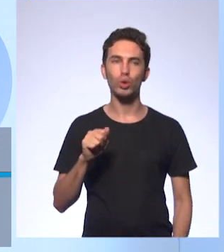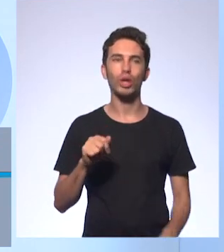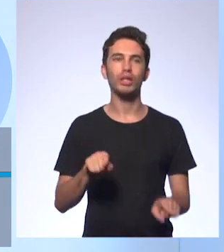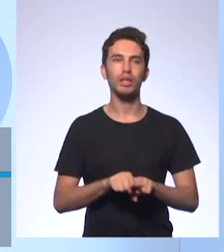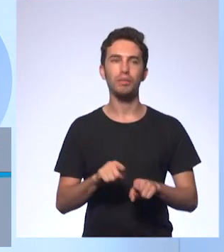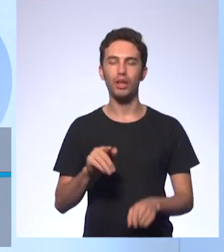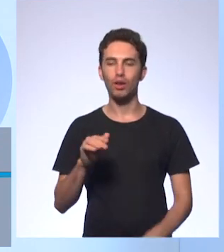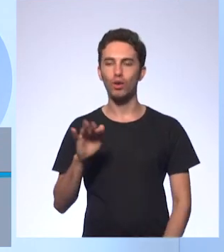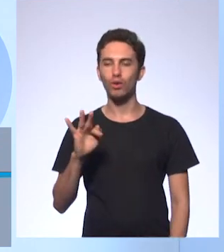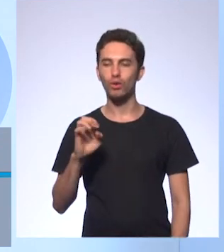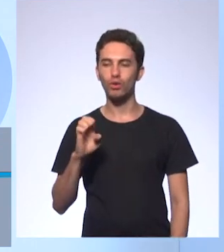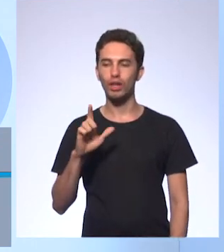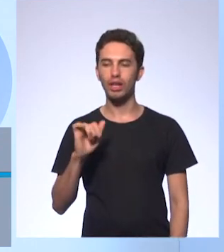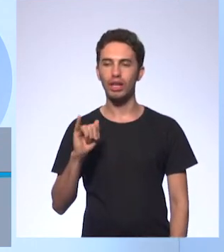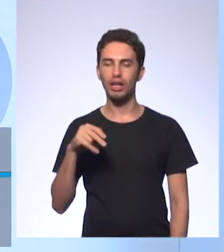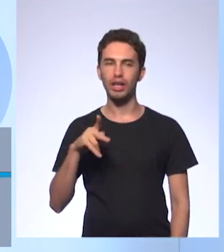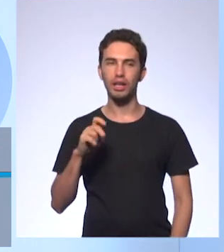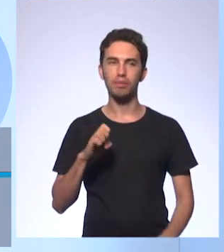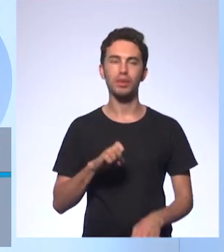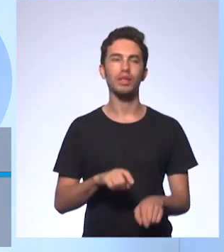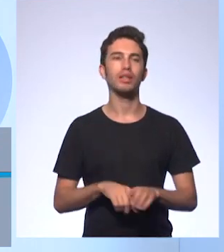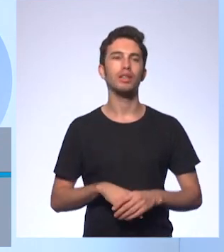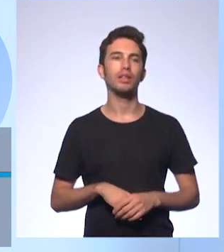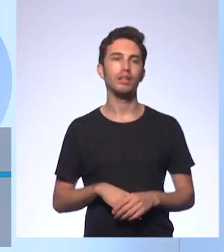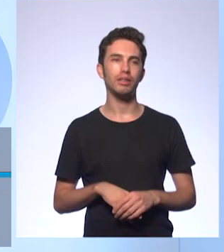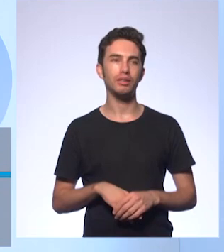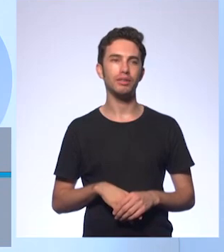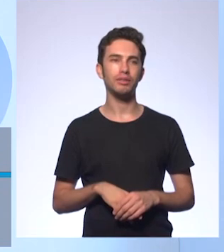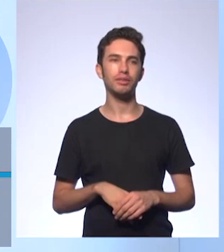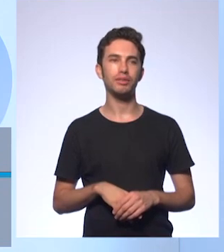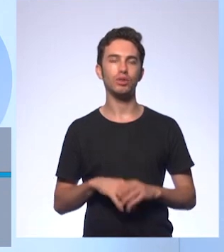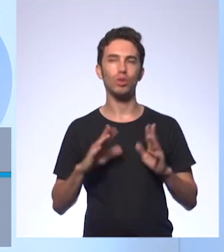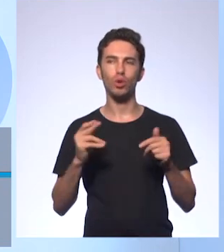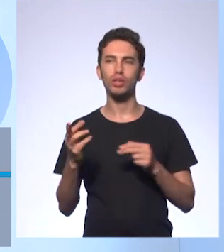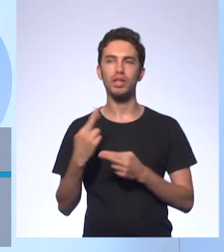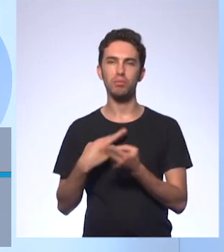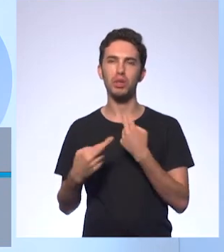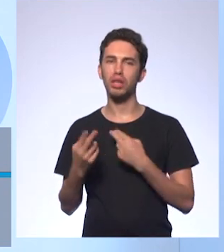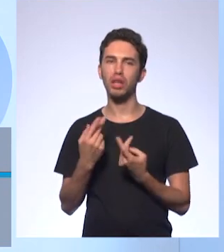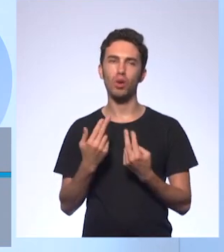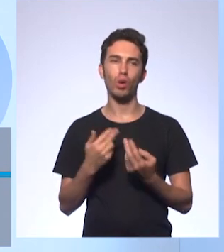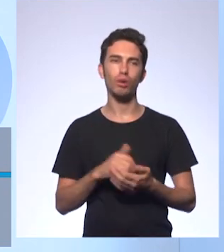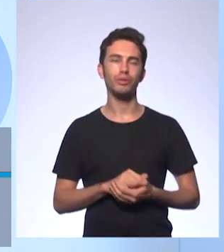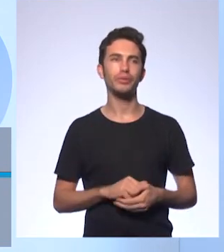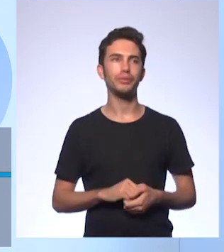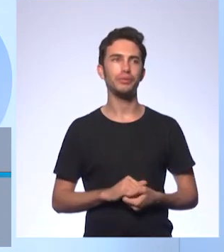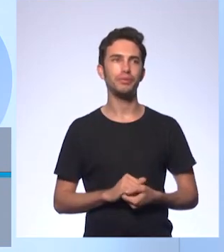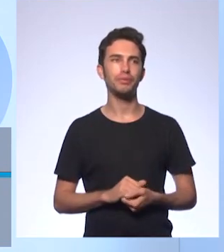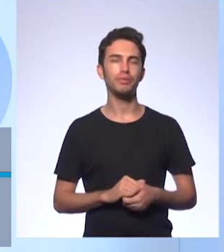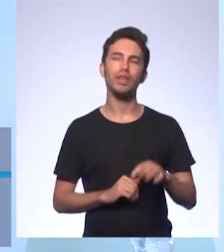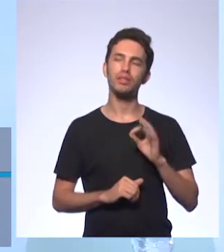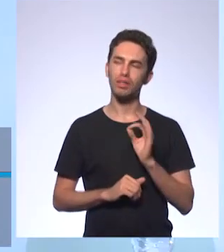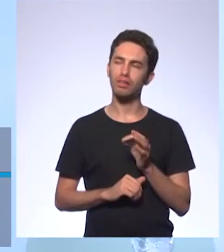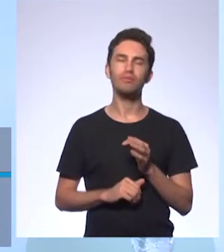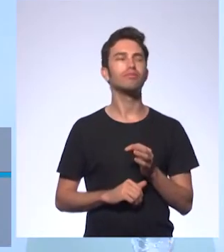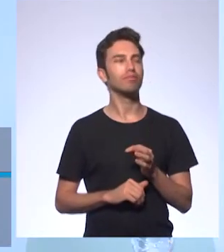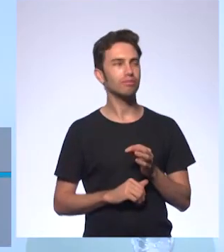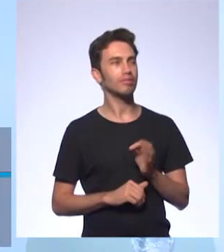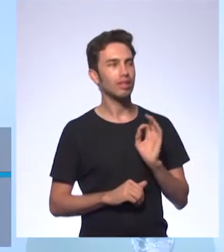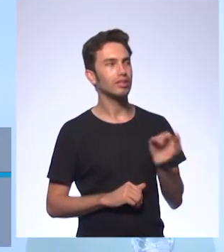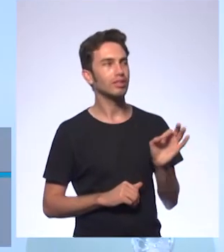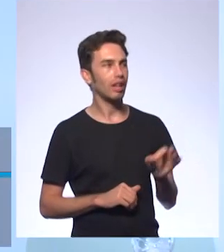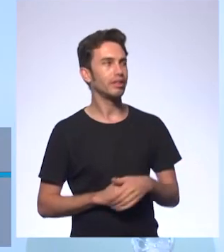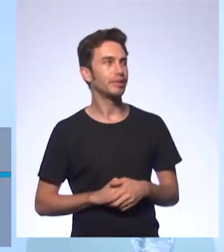o Felipe, de novo, colocando editor-chefe. Então, eu acho que eles estão respondendo a mesma coisa. Eles estão certo, professora? Estão, né? Estão.